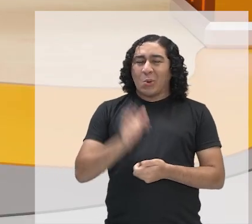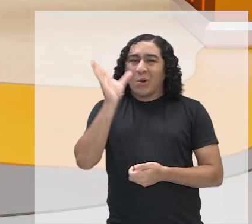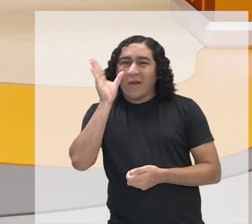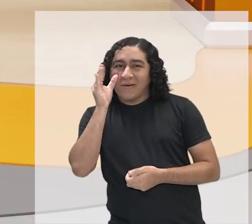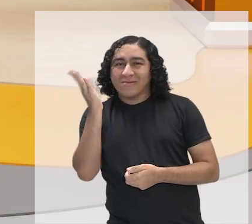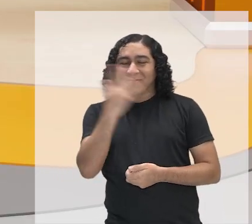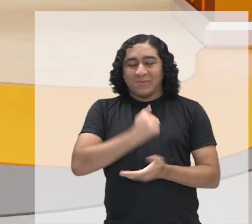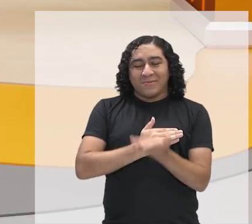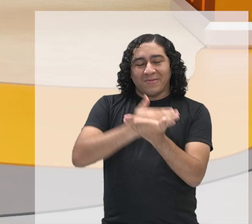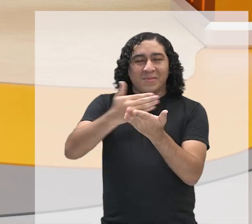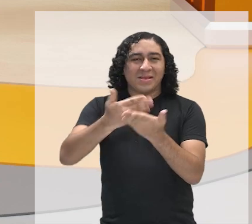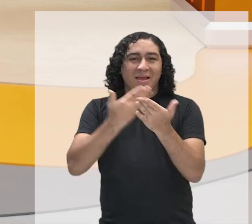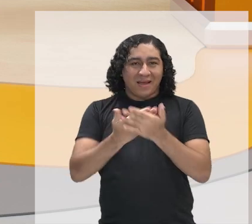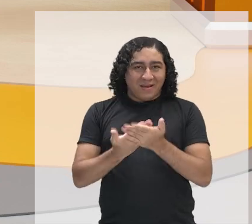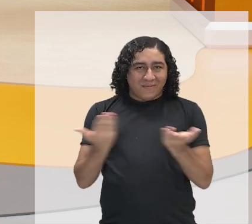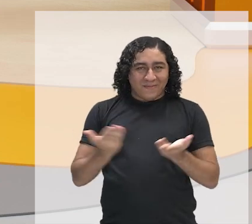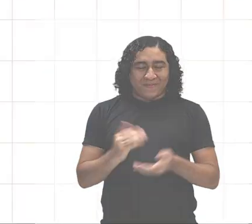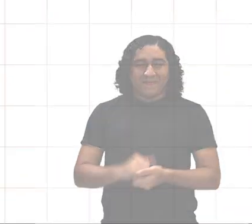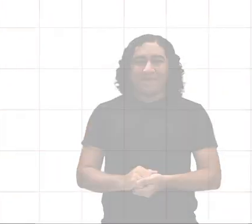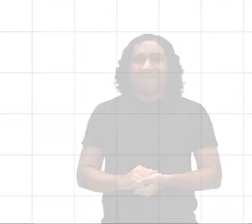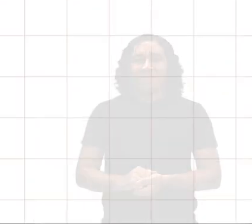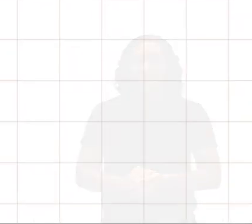Então acompanhem comigo essa história.